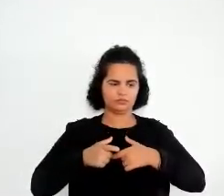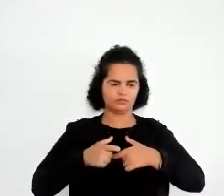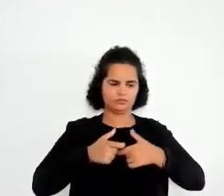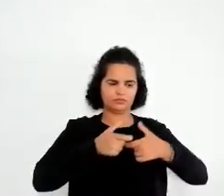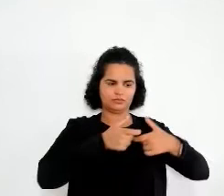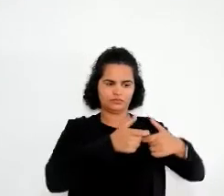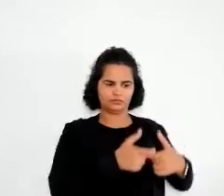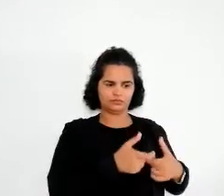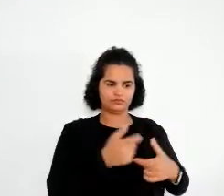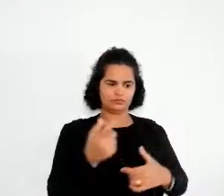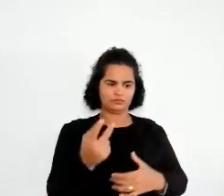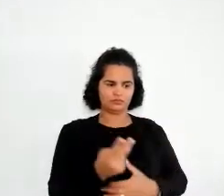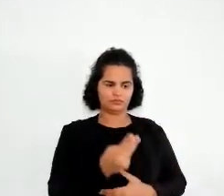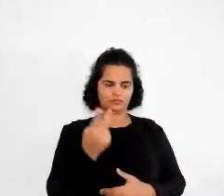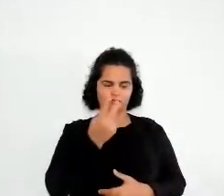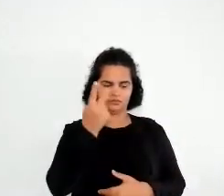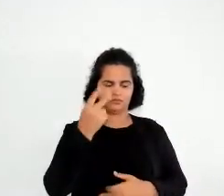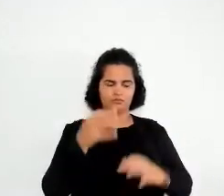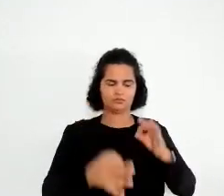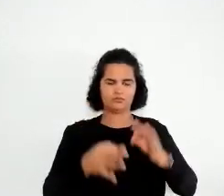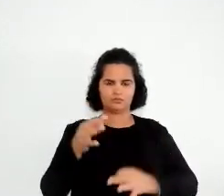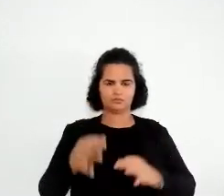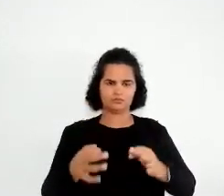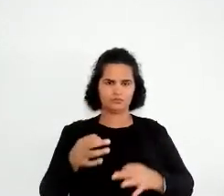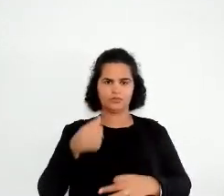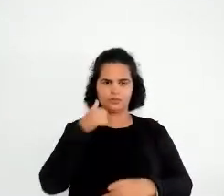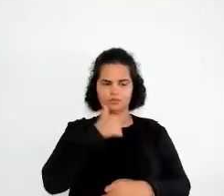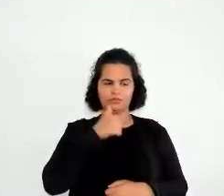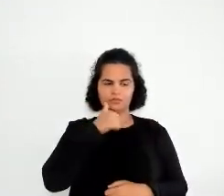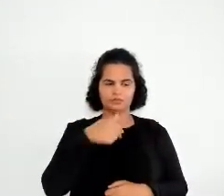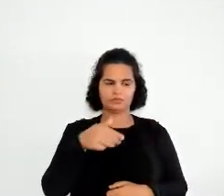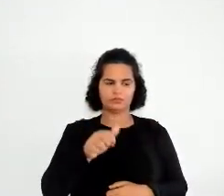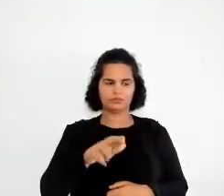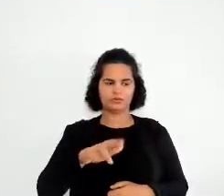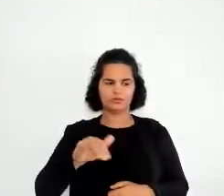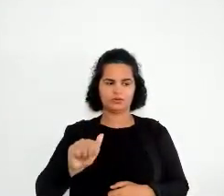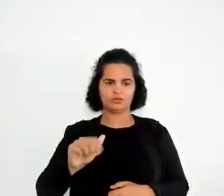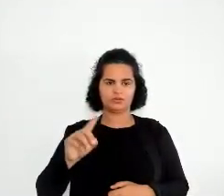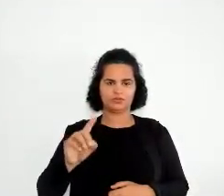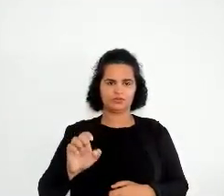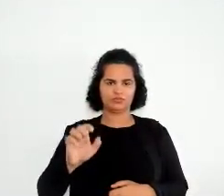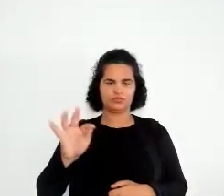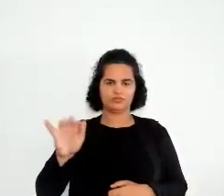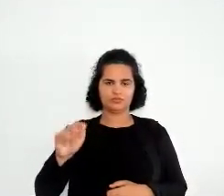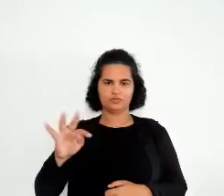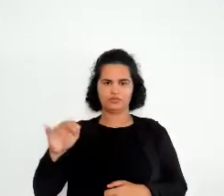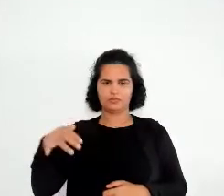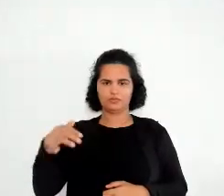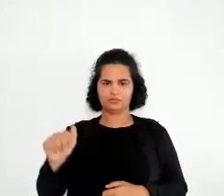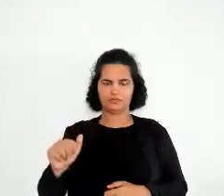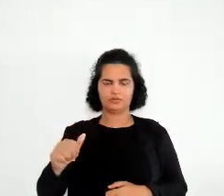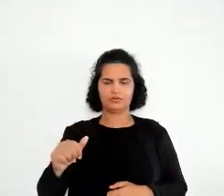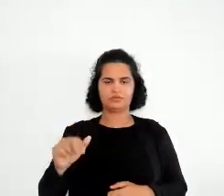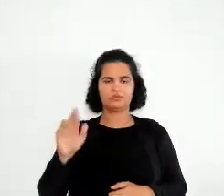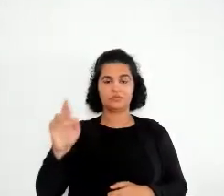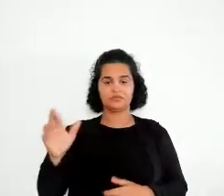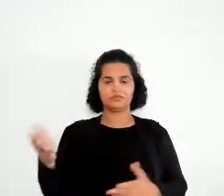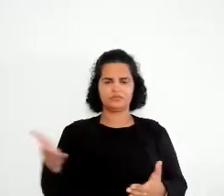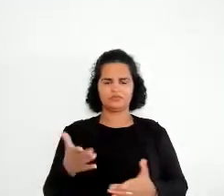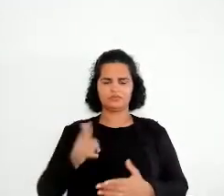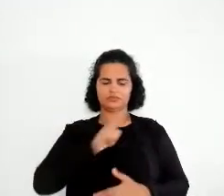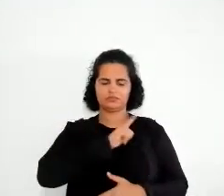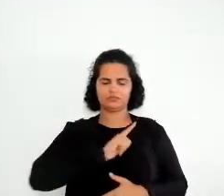Excelência Governadora do Estado do Rio Grande do Norte, Maria de Fátima Bezerra, aqui representada pelo governador em exercício